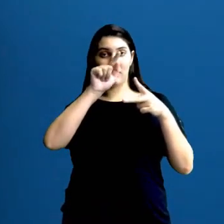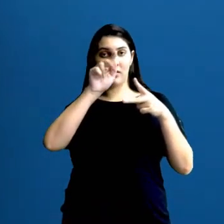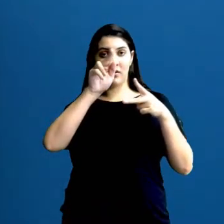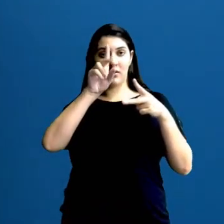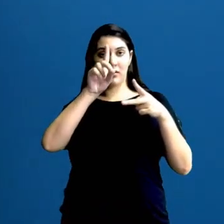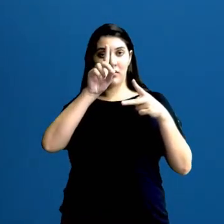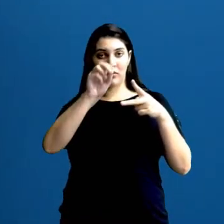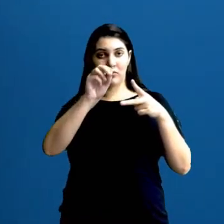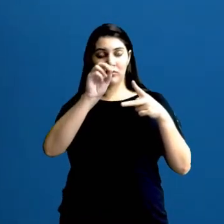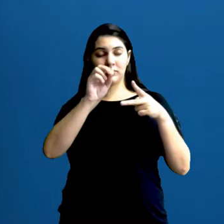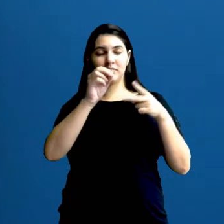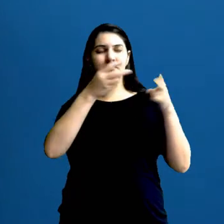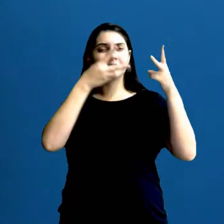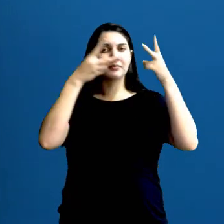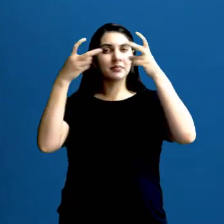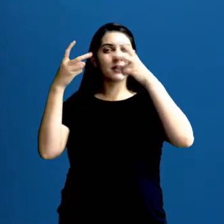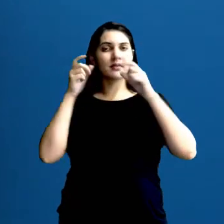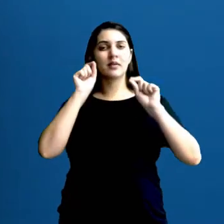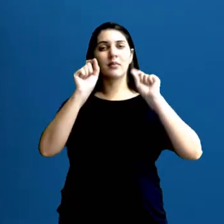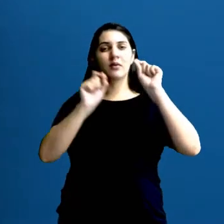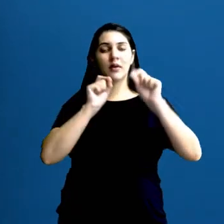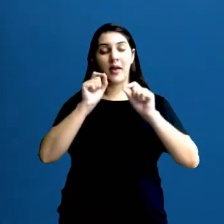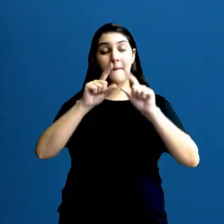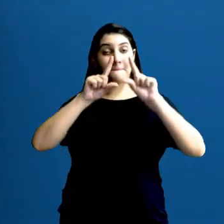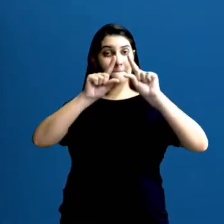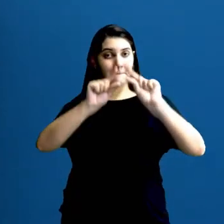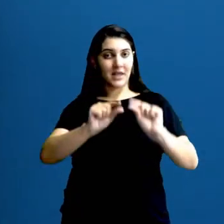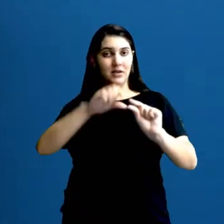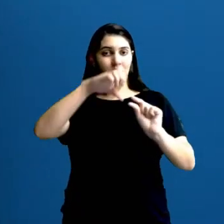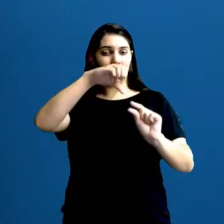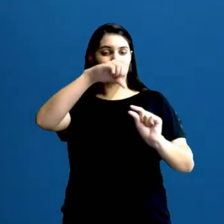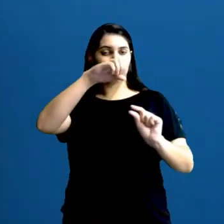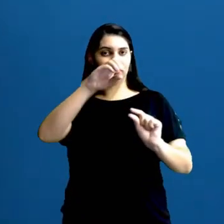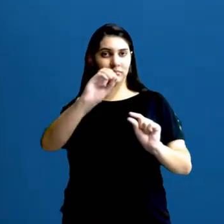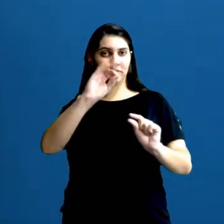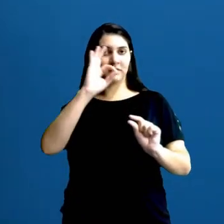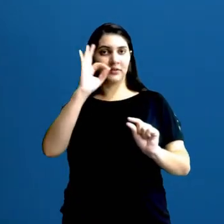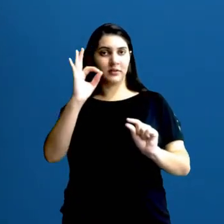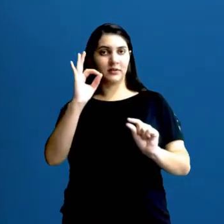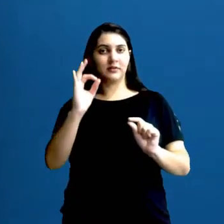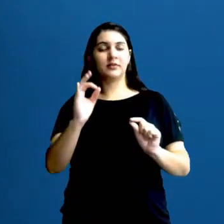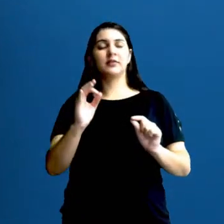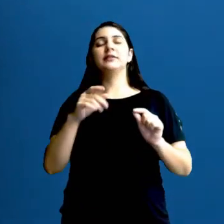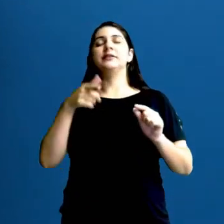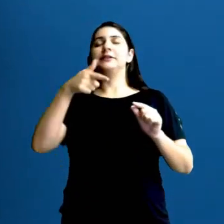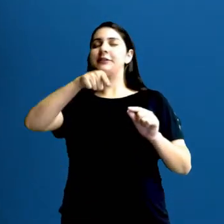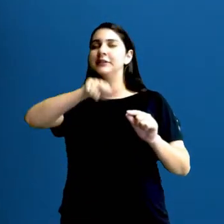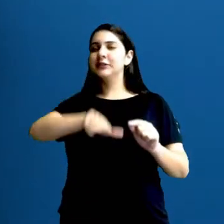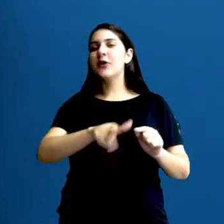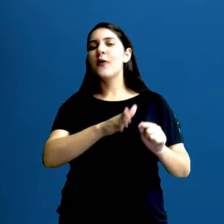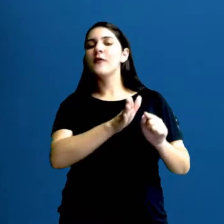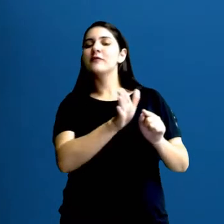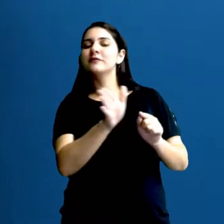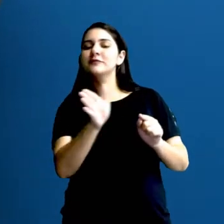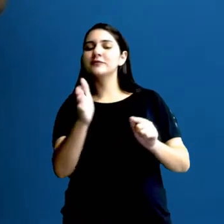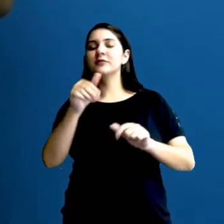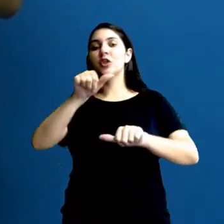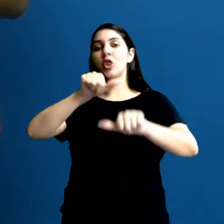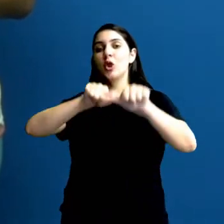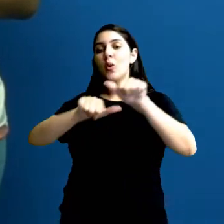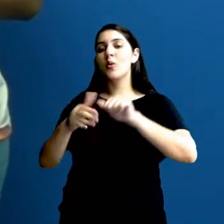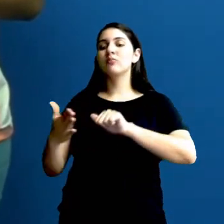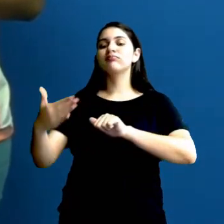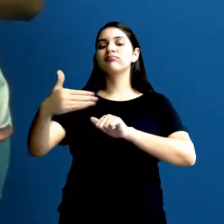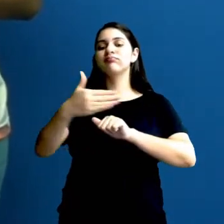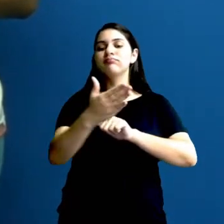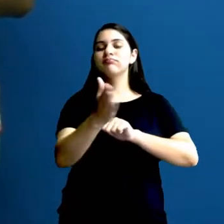agudo. Perceba, ó, que ele é menor que 90 graus. Daqui ela partiu, mudou de direção e